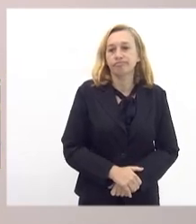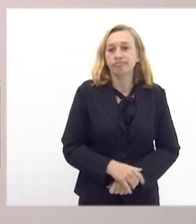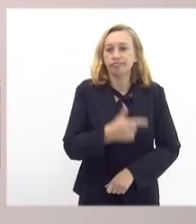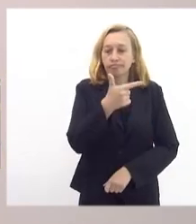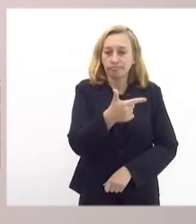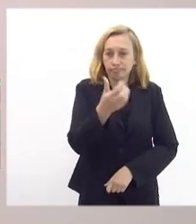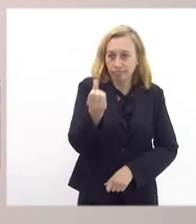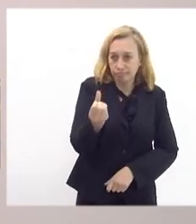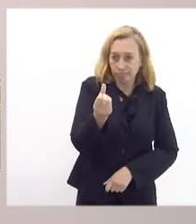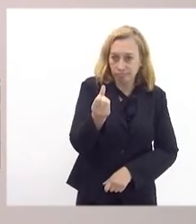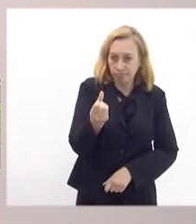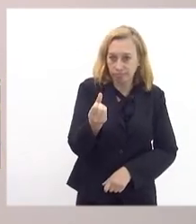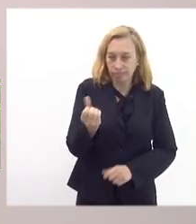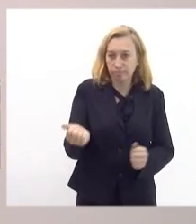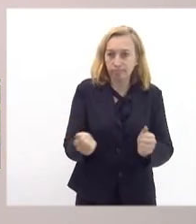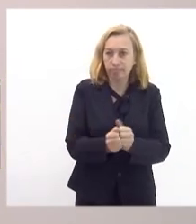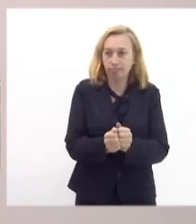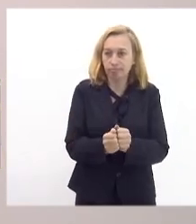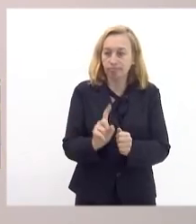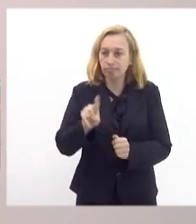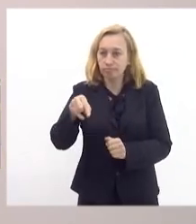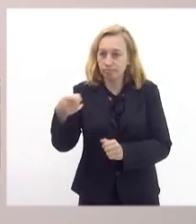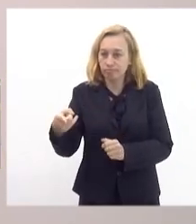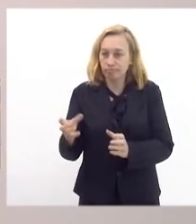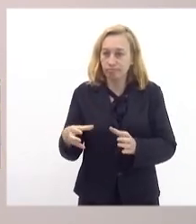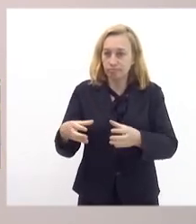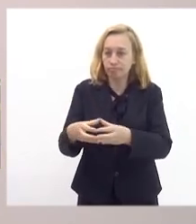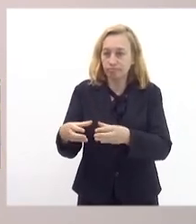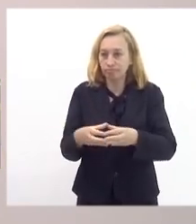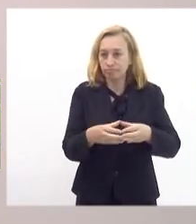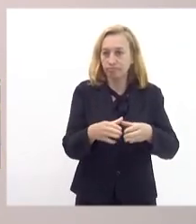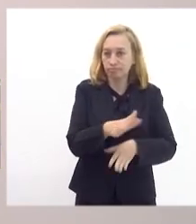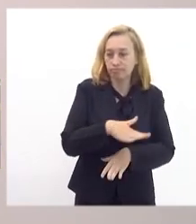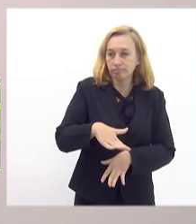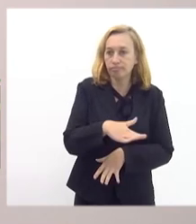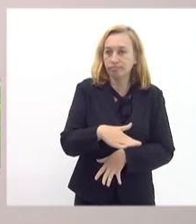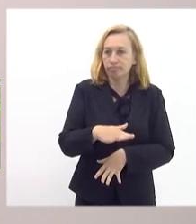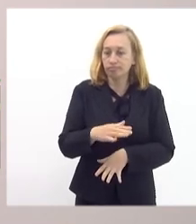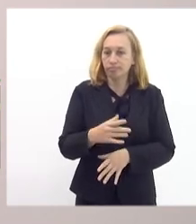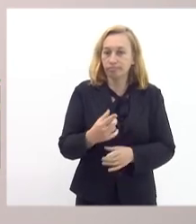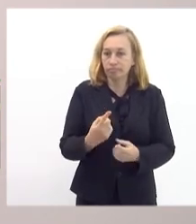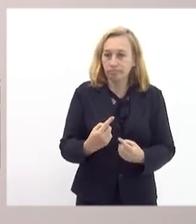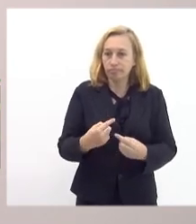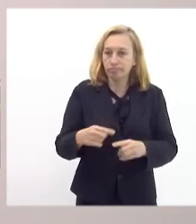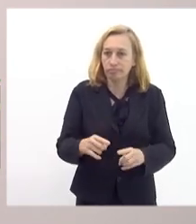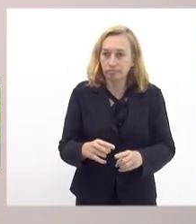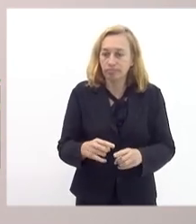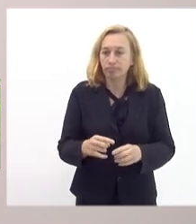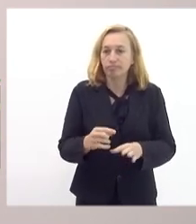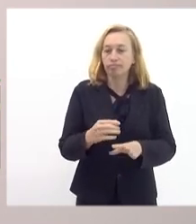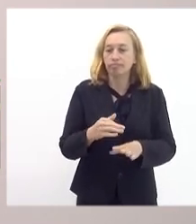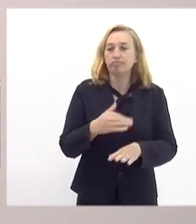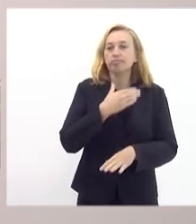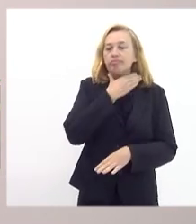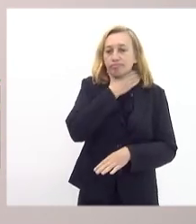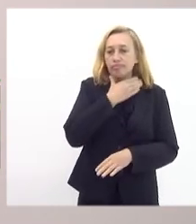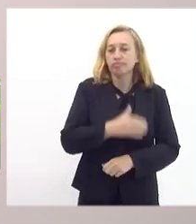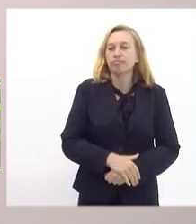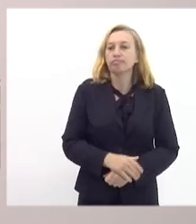26 ações lá junto com todas as entidades do setor para que a gente enfrentasse essa crise